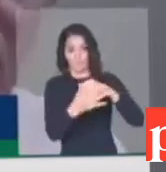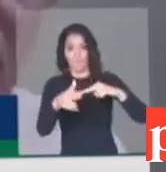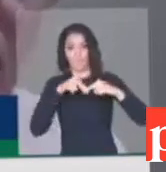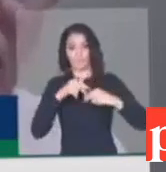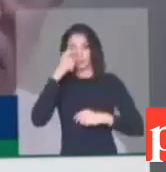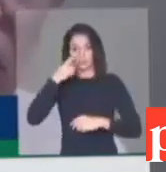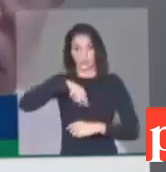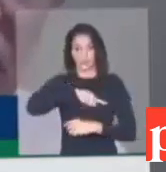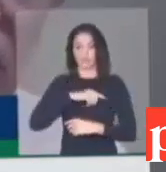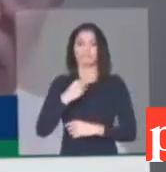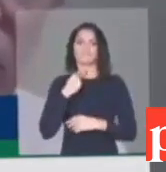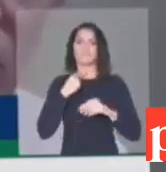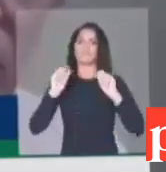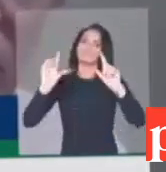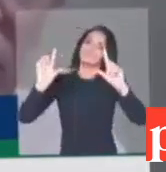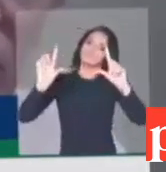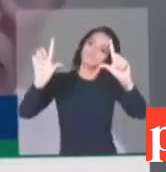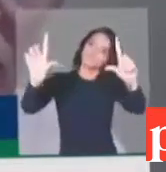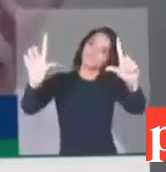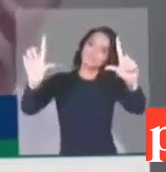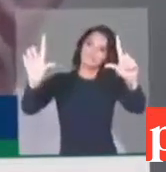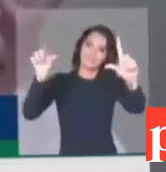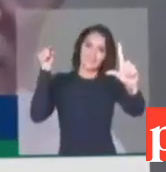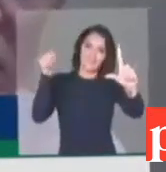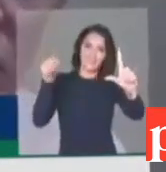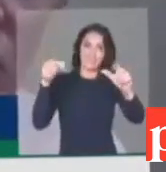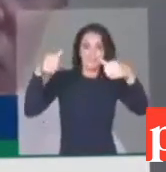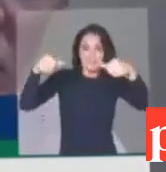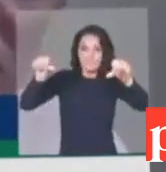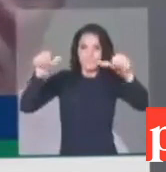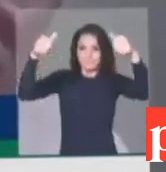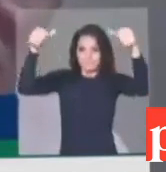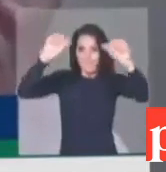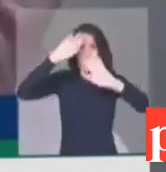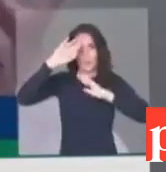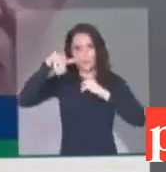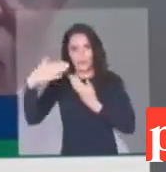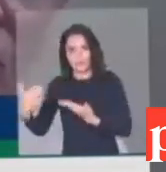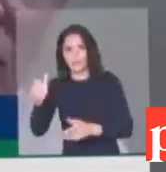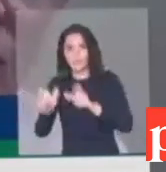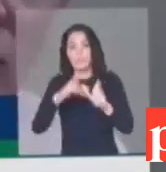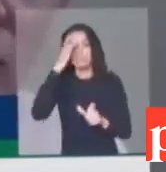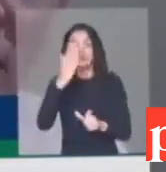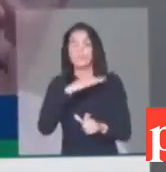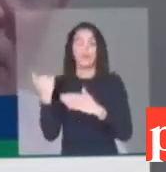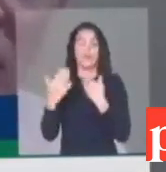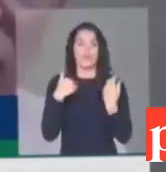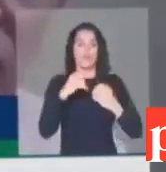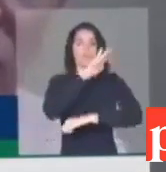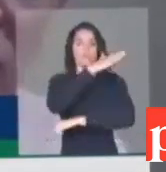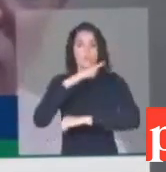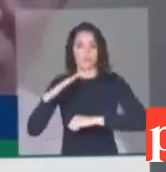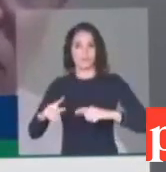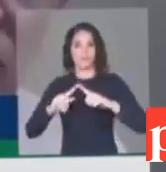aí ainda colocar como um monumento em homenagem às vítimas, mas que demonstra muito bem o que fica na cabeça